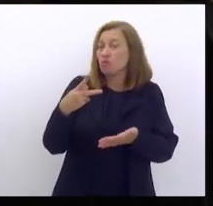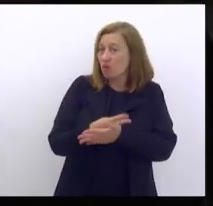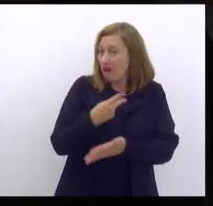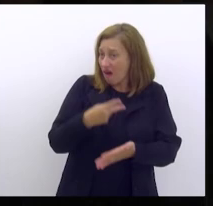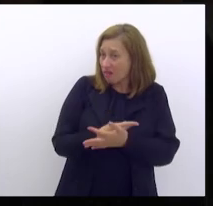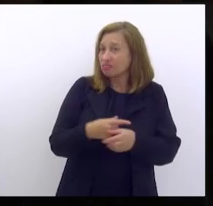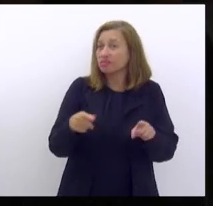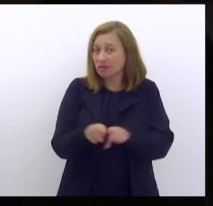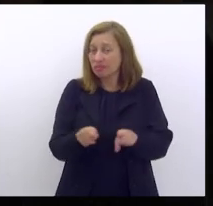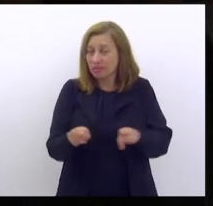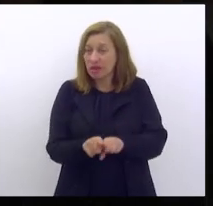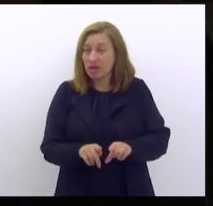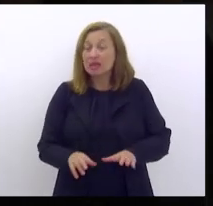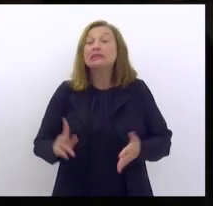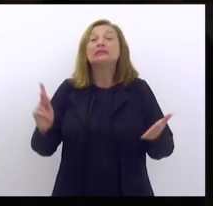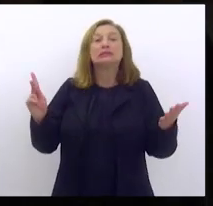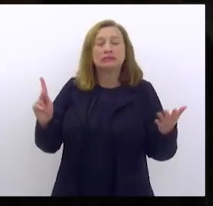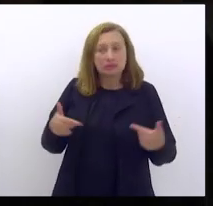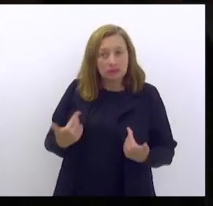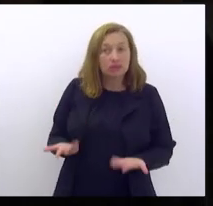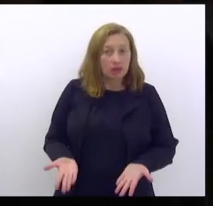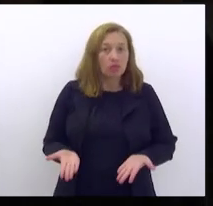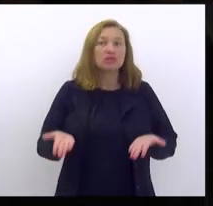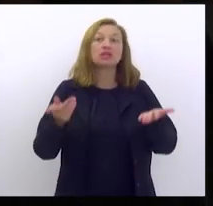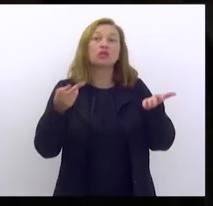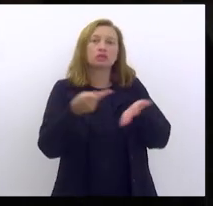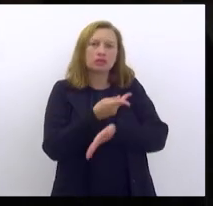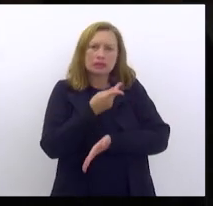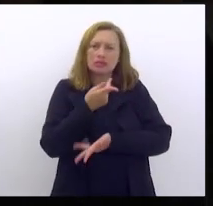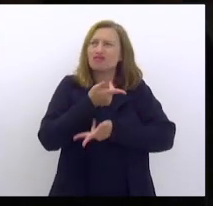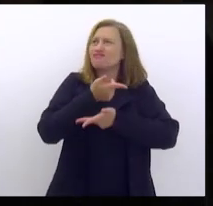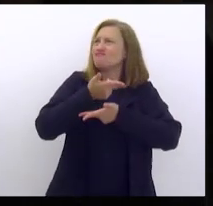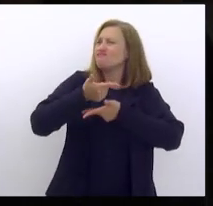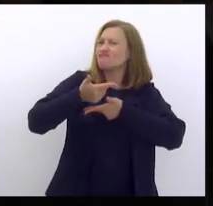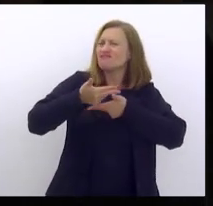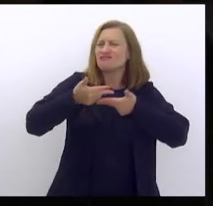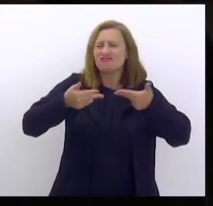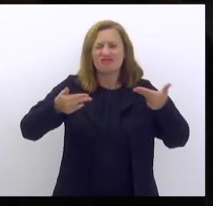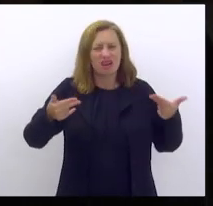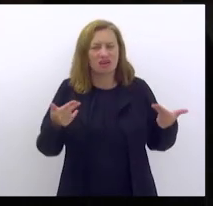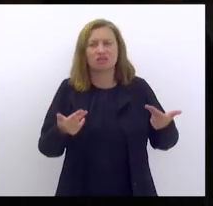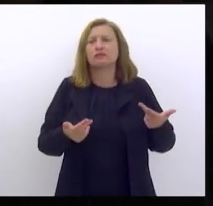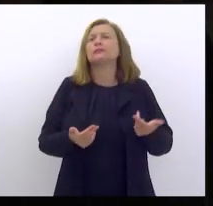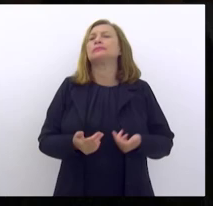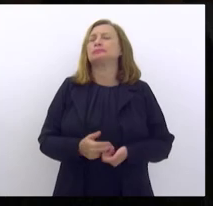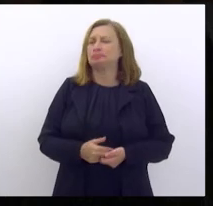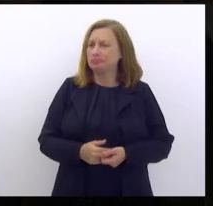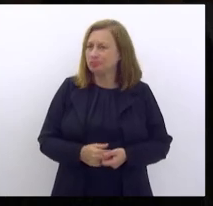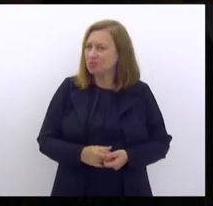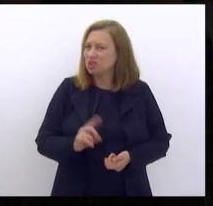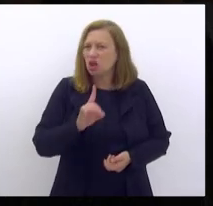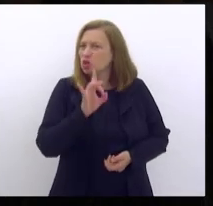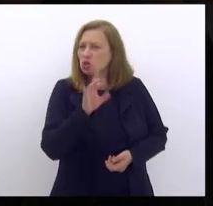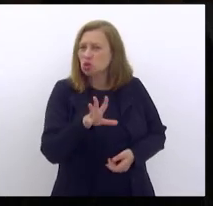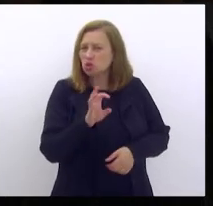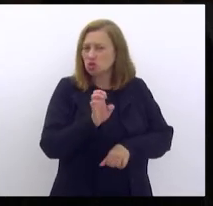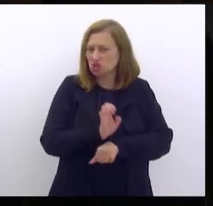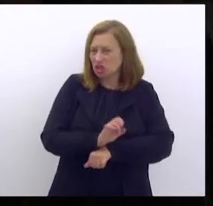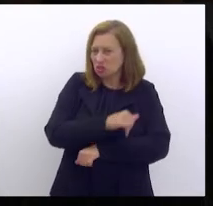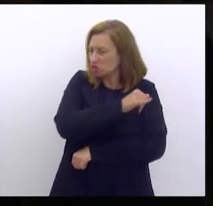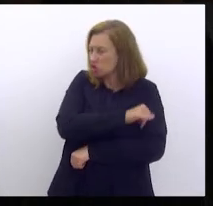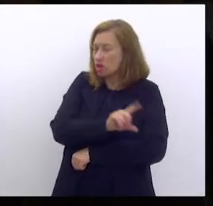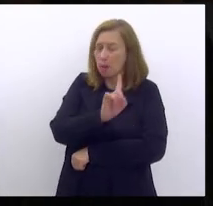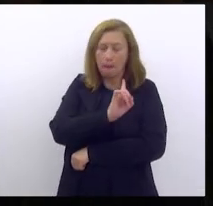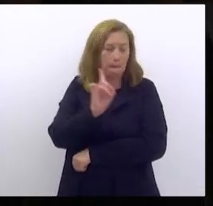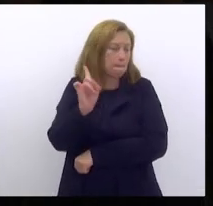indevido. Isto aconteceu muitas e muitas vezes. Não só no nosso estado do